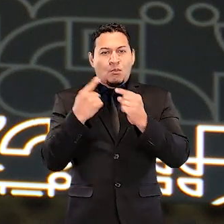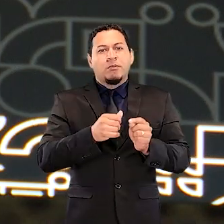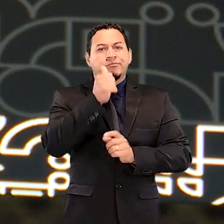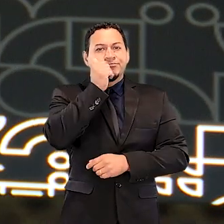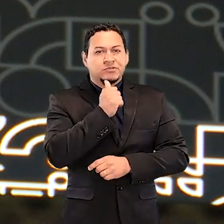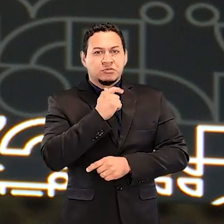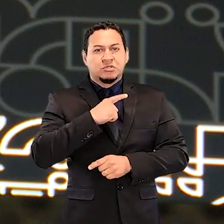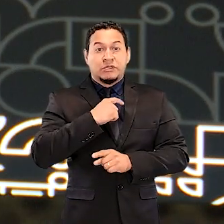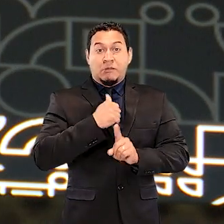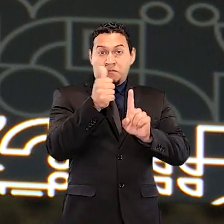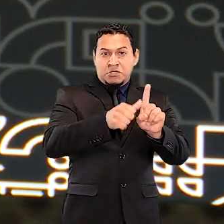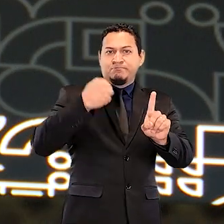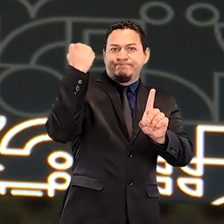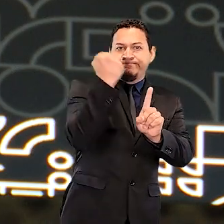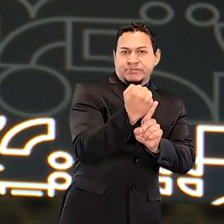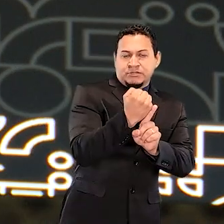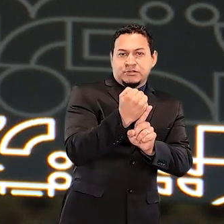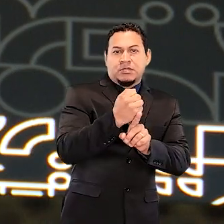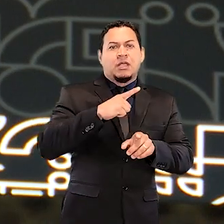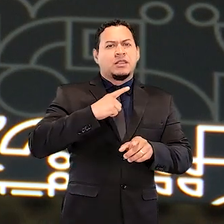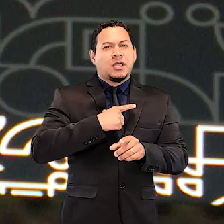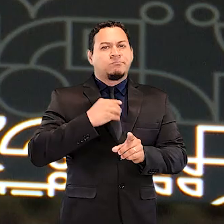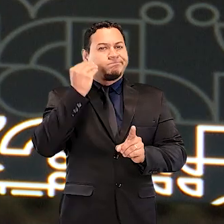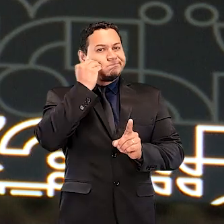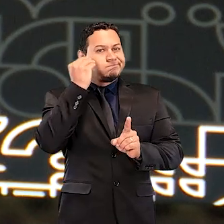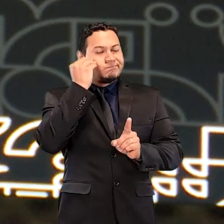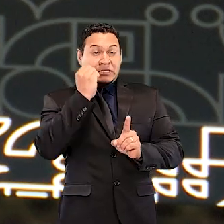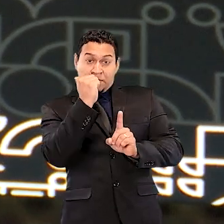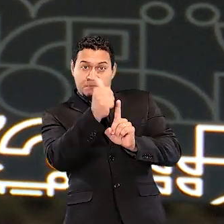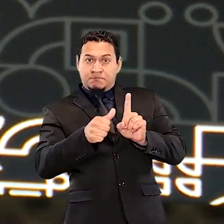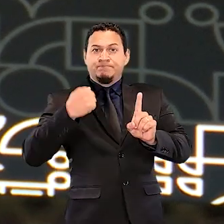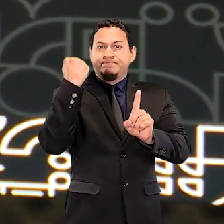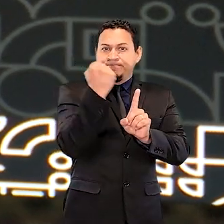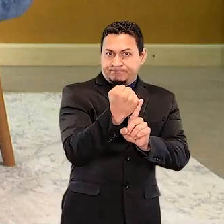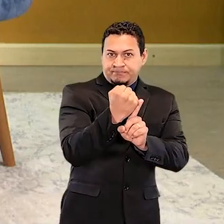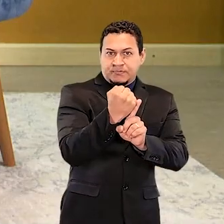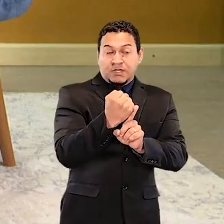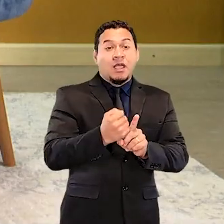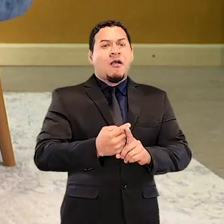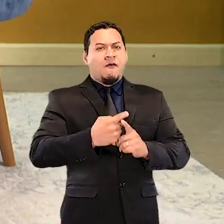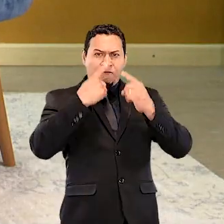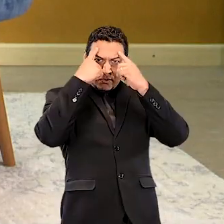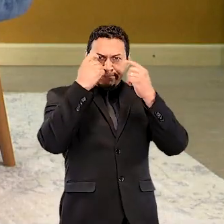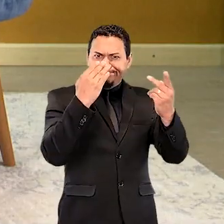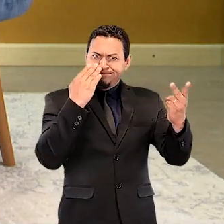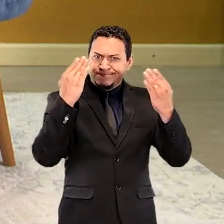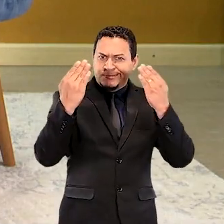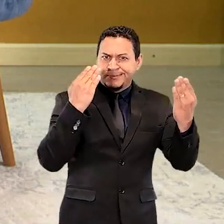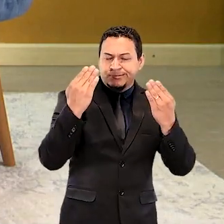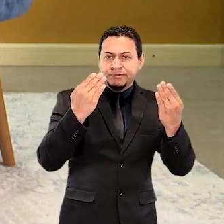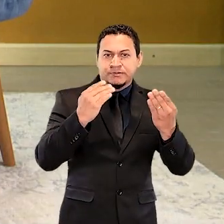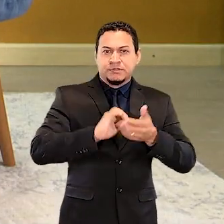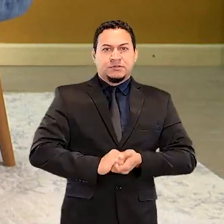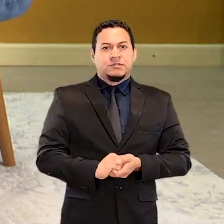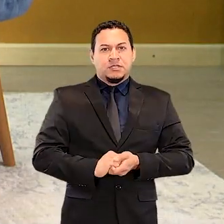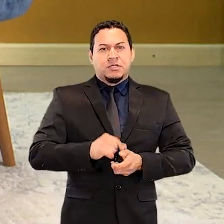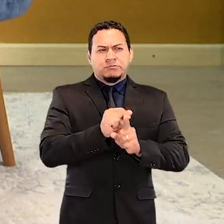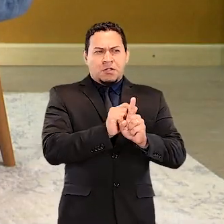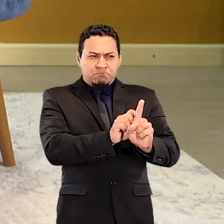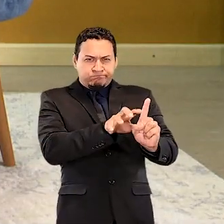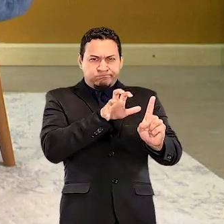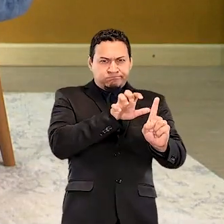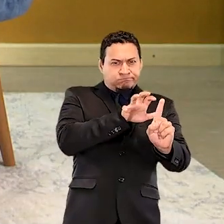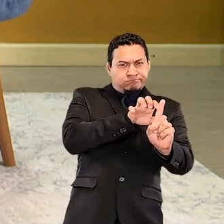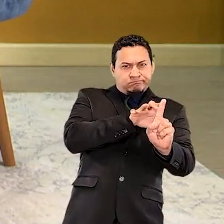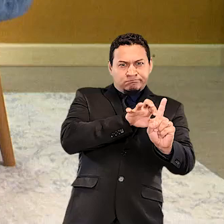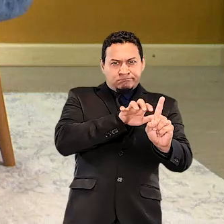de feminicídios, de tentativa de feminicídios, violência psicológica, stalking, que é